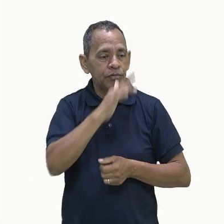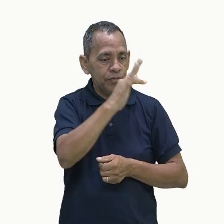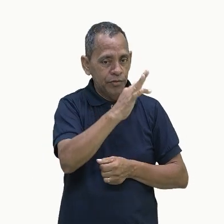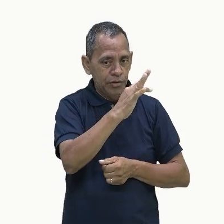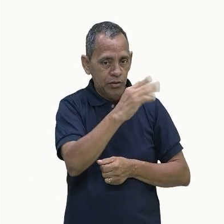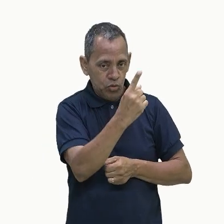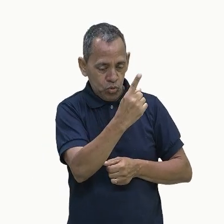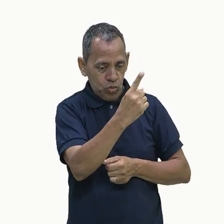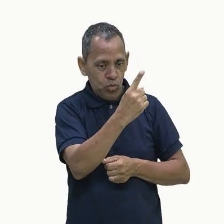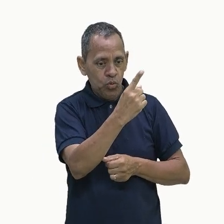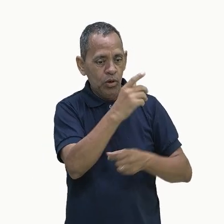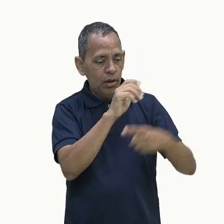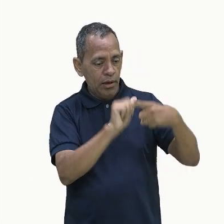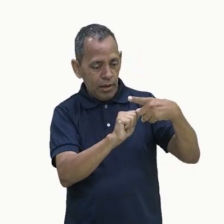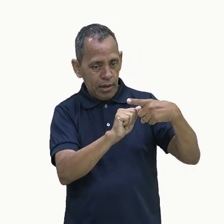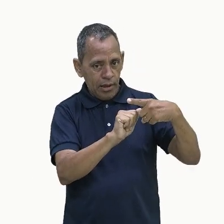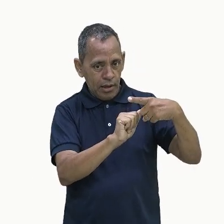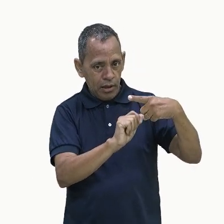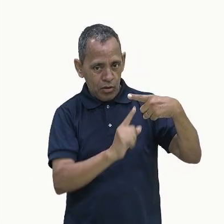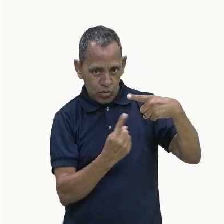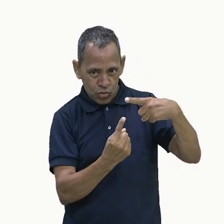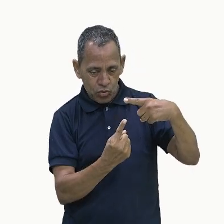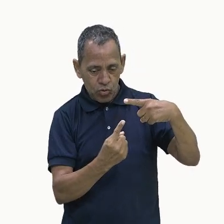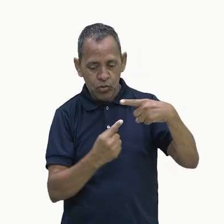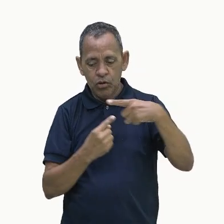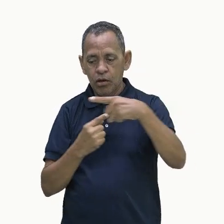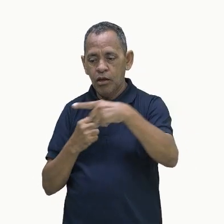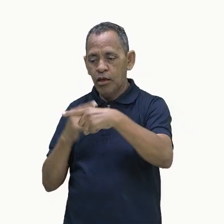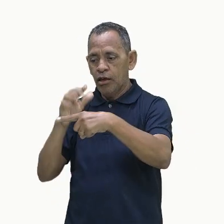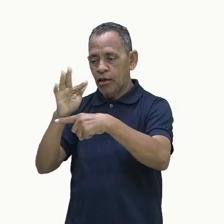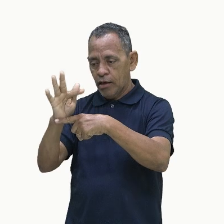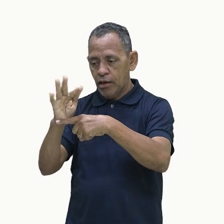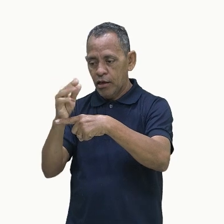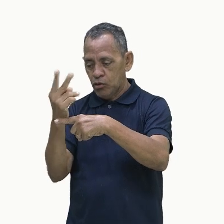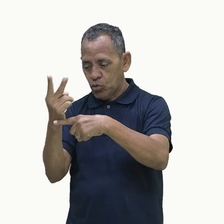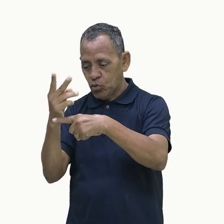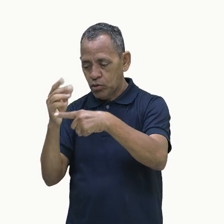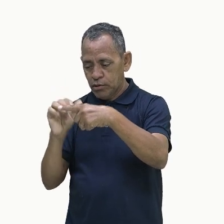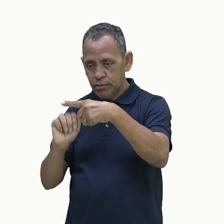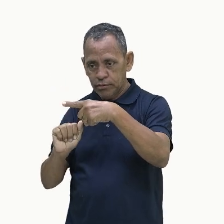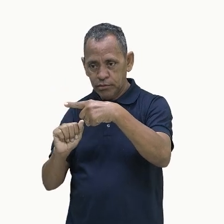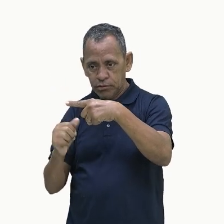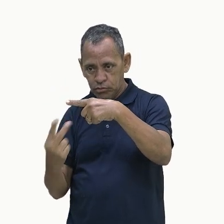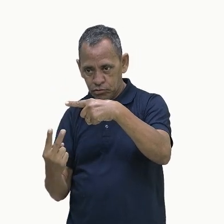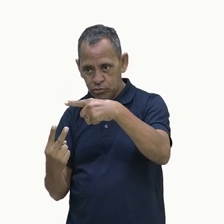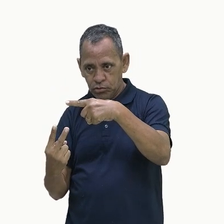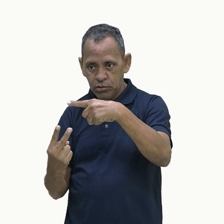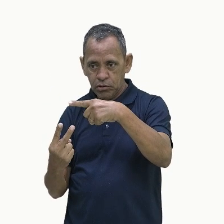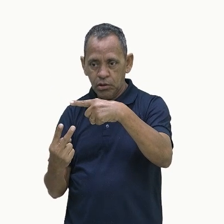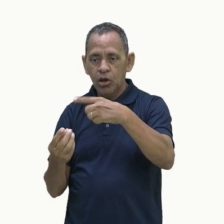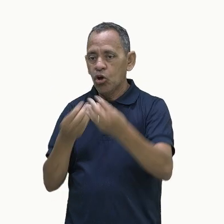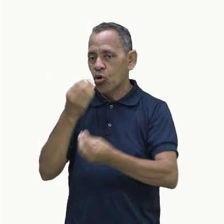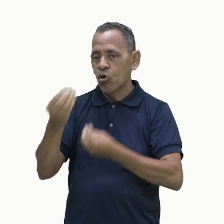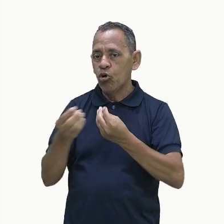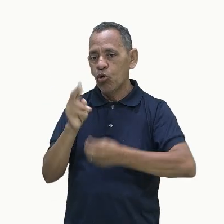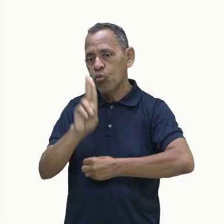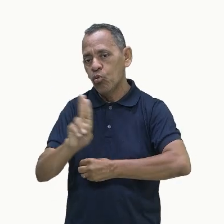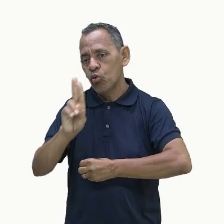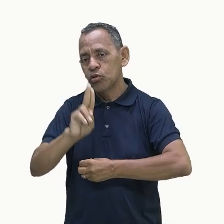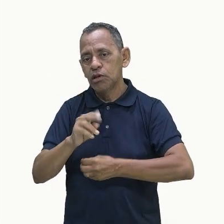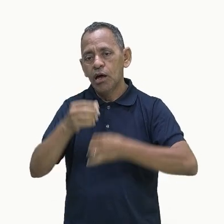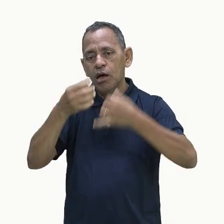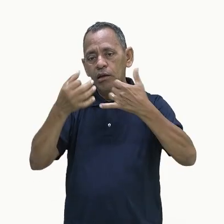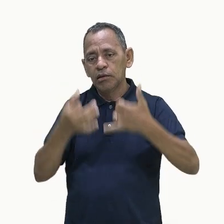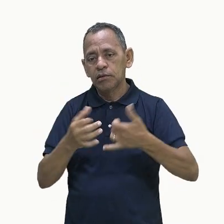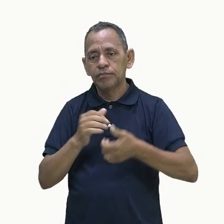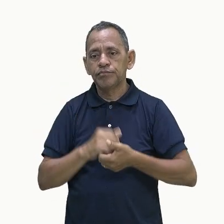1, assim como força 2 para área 2. Vamos lá aplicar. Olha só.